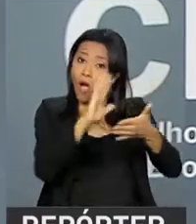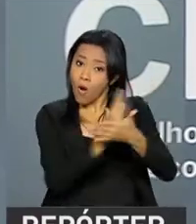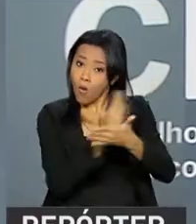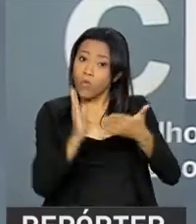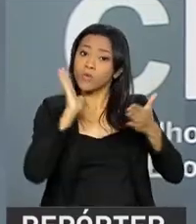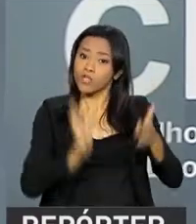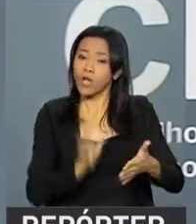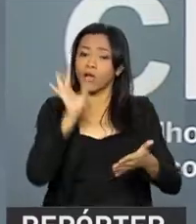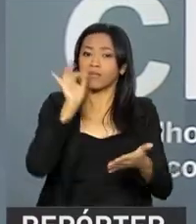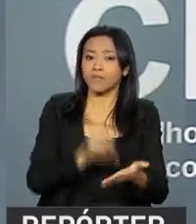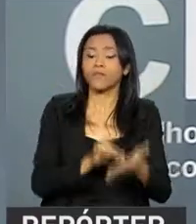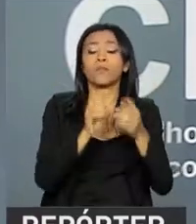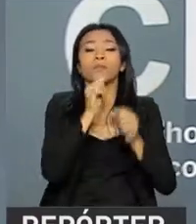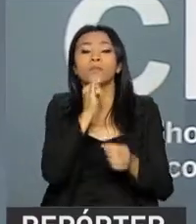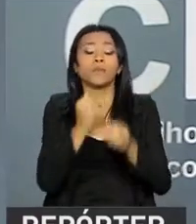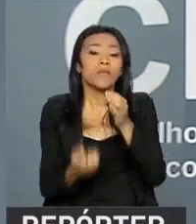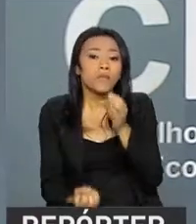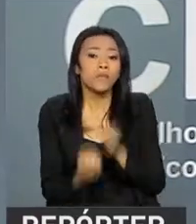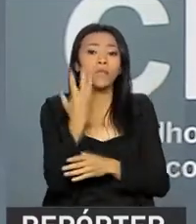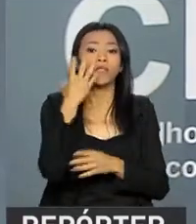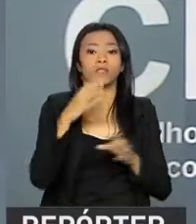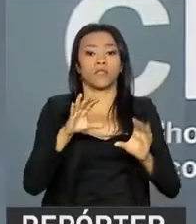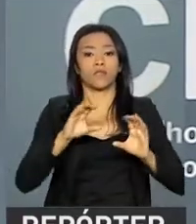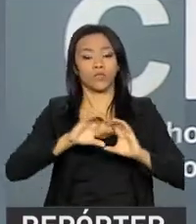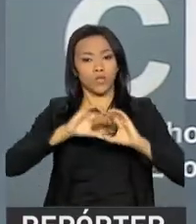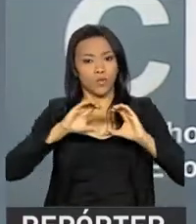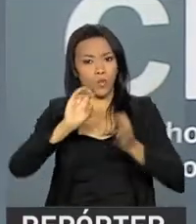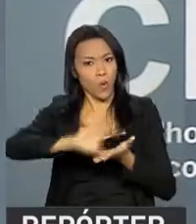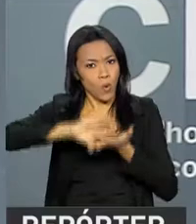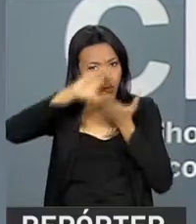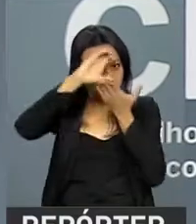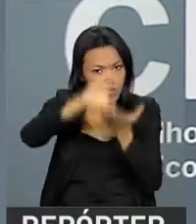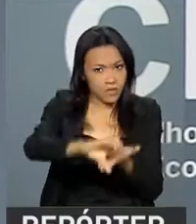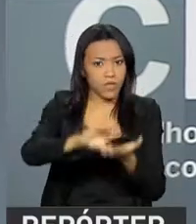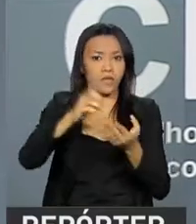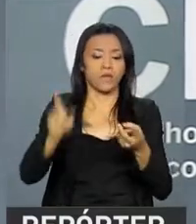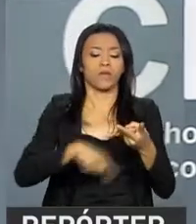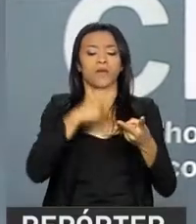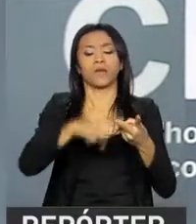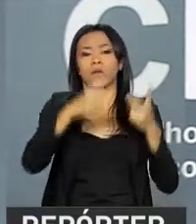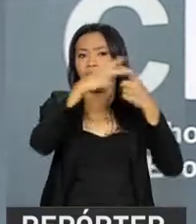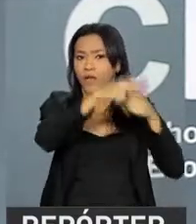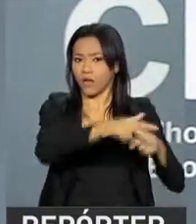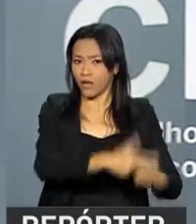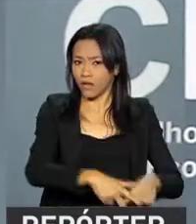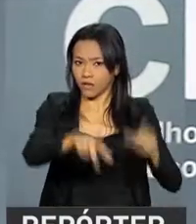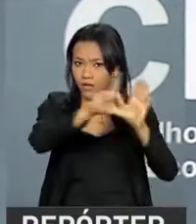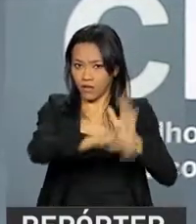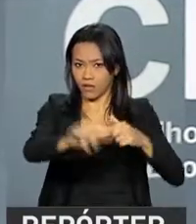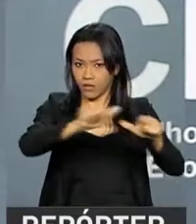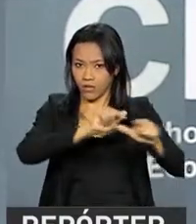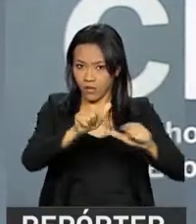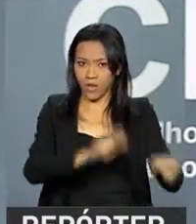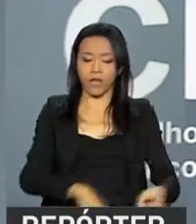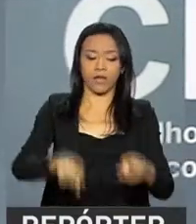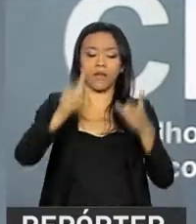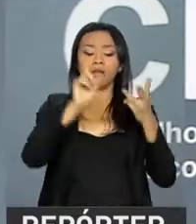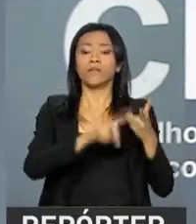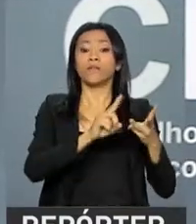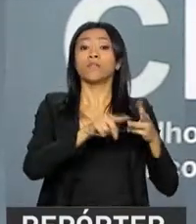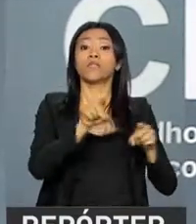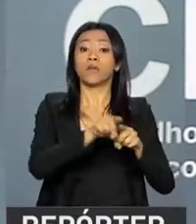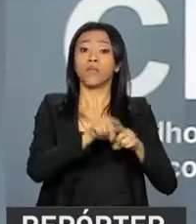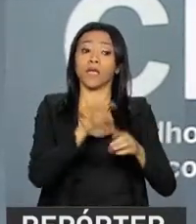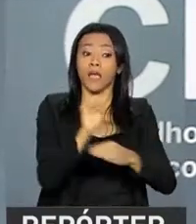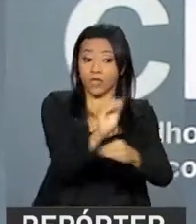implantação do Conselho Nacional de Desburocratização, a modernização da legislação trabalhista, a simplificação do atendimento aos usuários